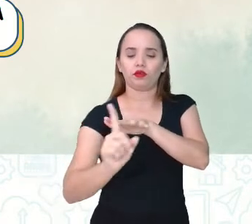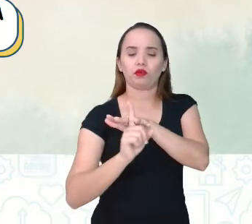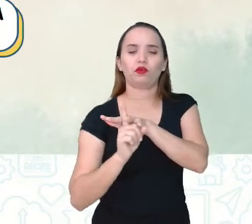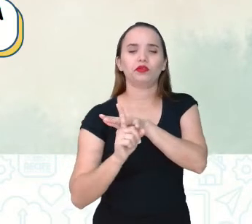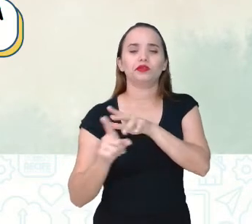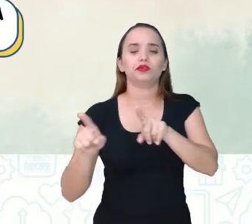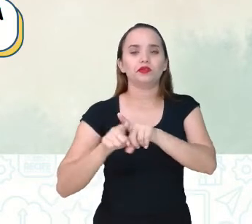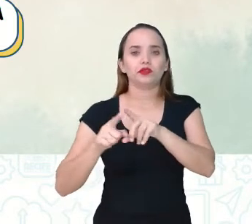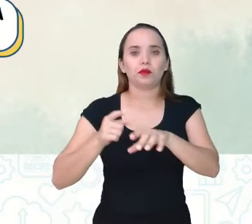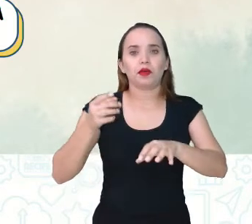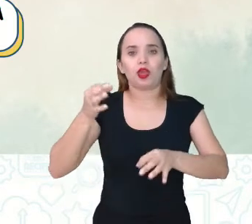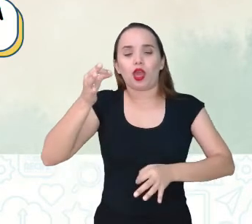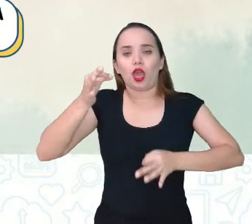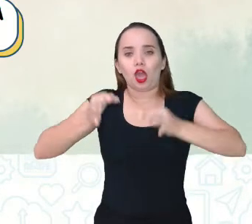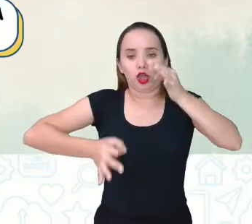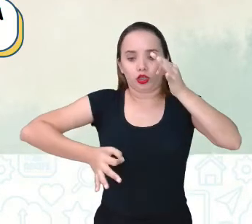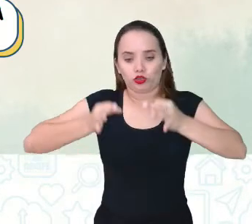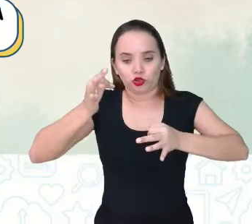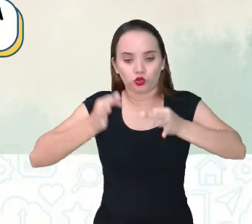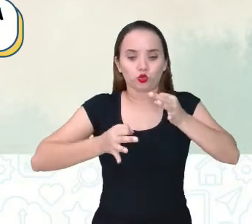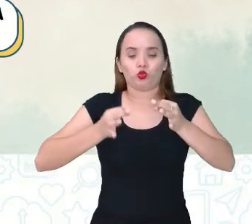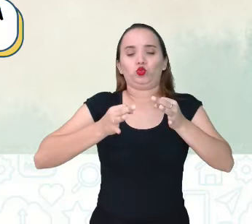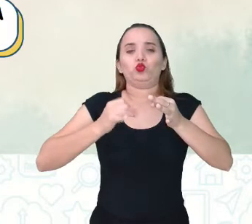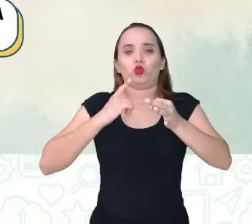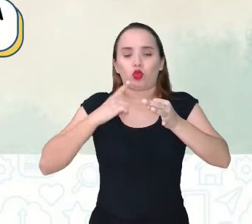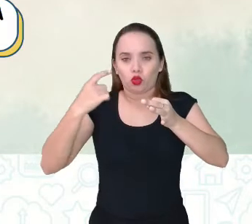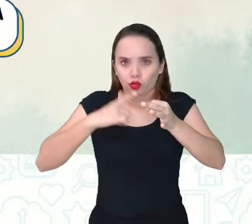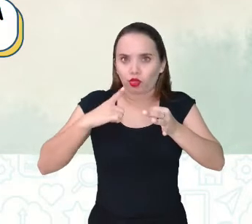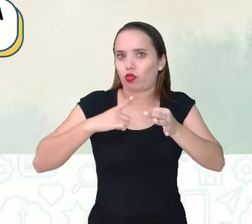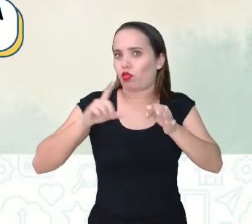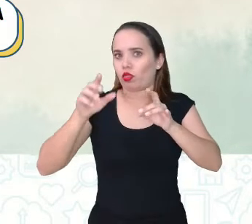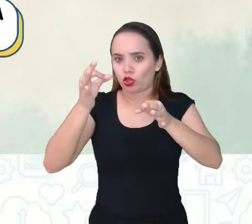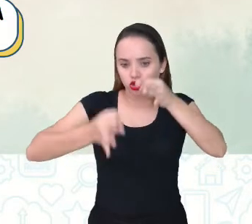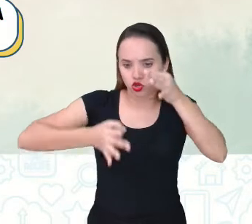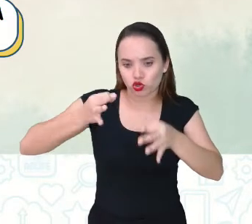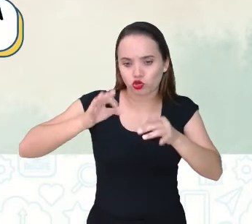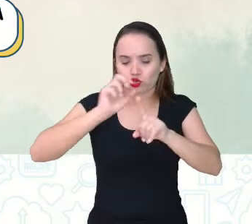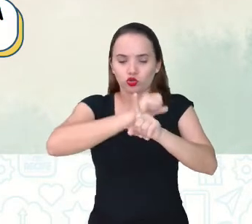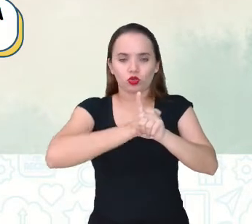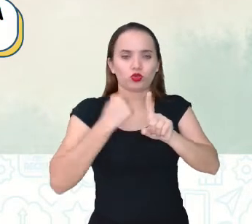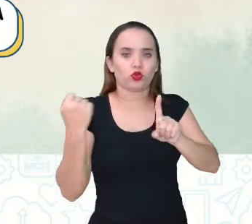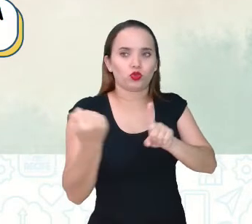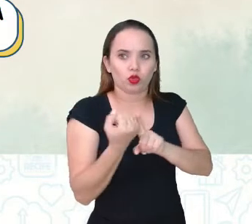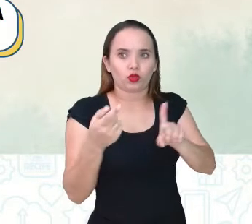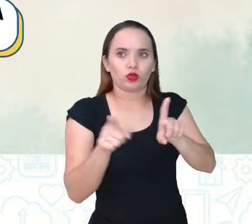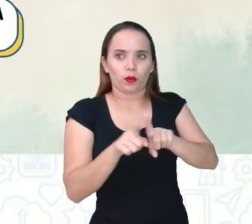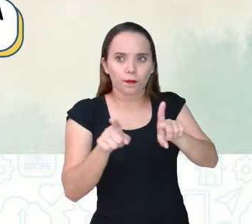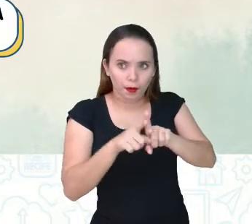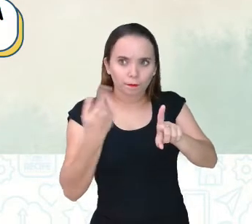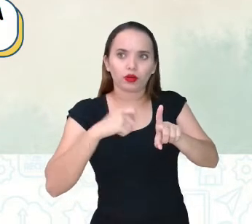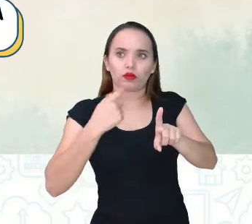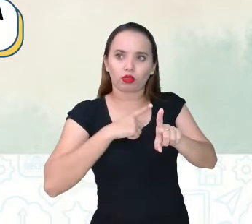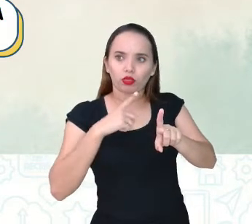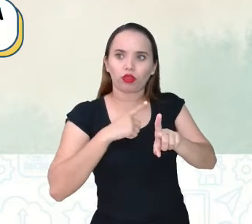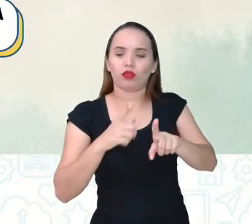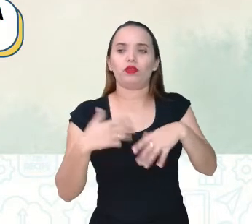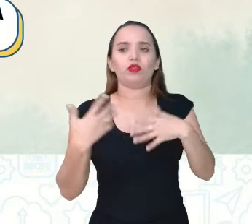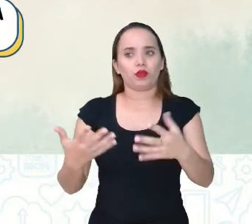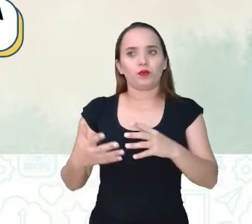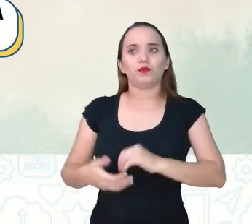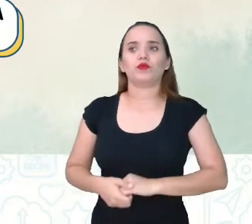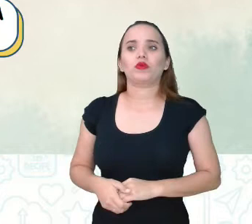justiça social, né? Quando a gente está falando aí, né, de uma democracia ecológica, a gente tem que